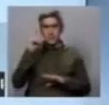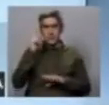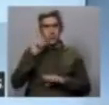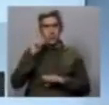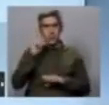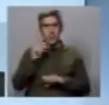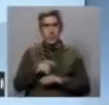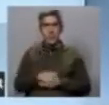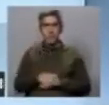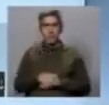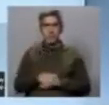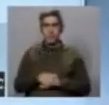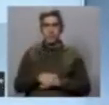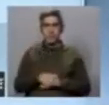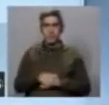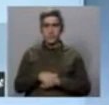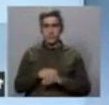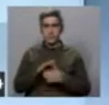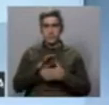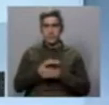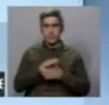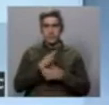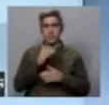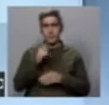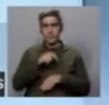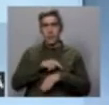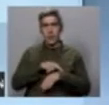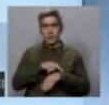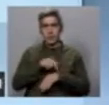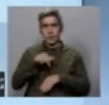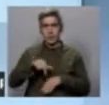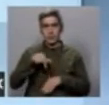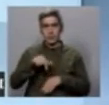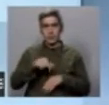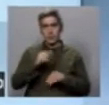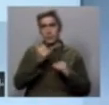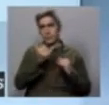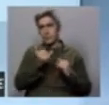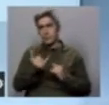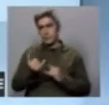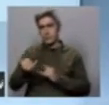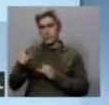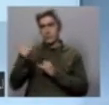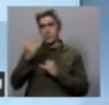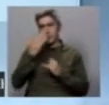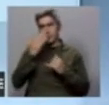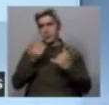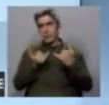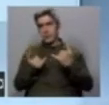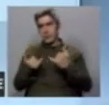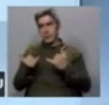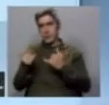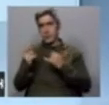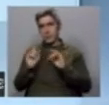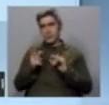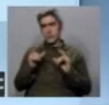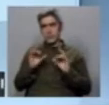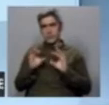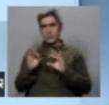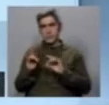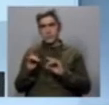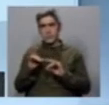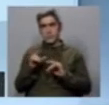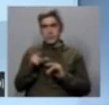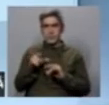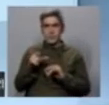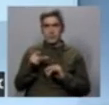Açores. Podemos ver a carta de superfície para as 12 horas de hoje, que representa aqui o sistema frontal já a começar a entrar no